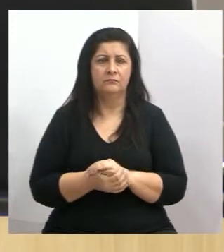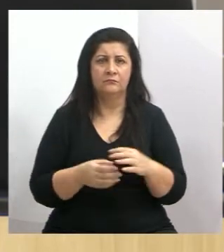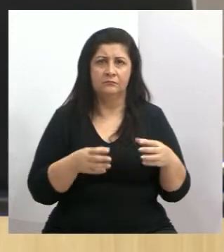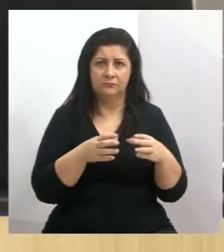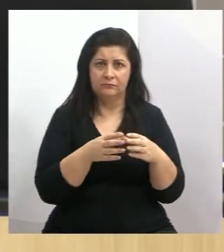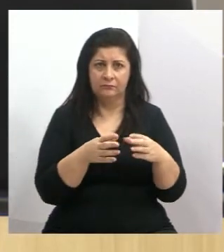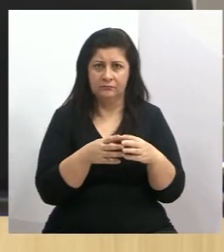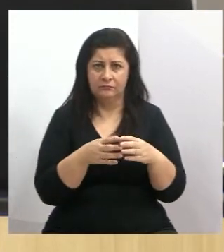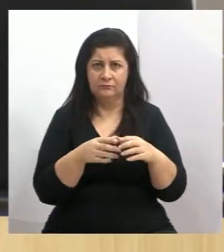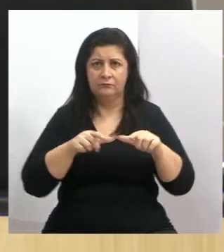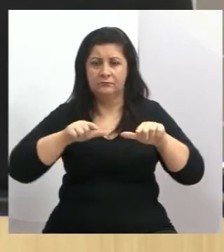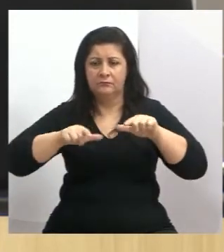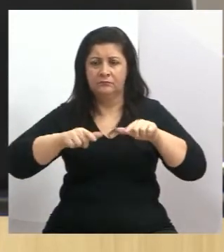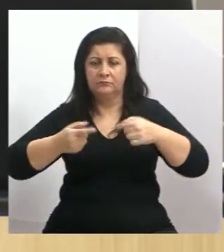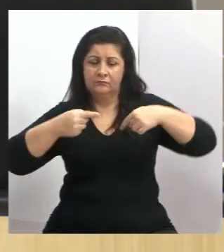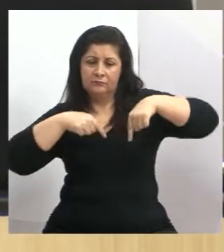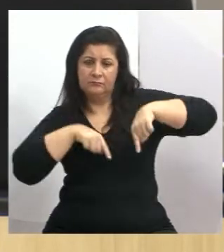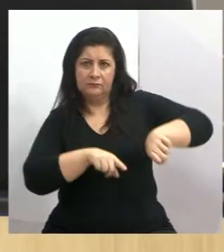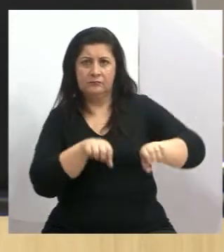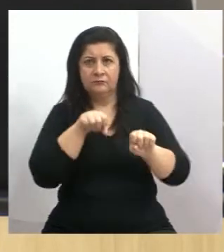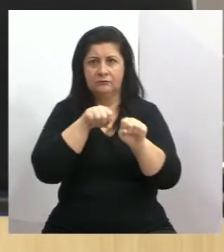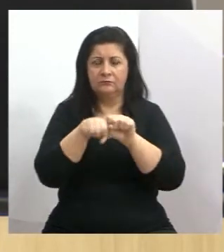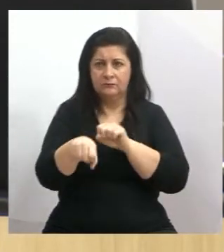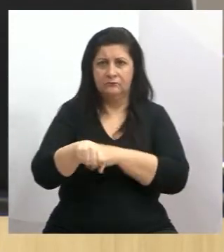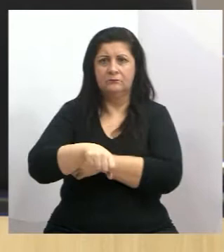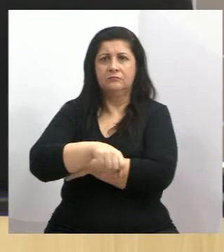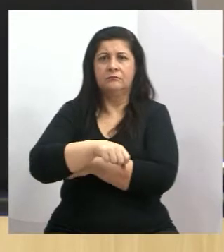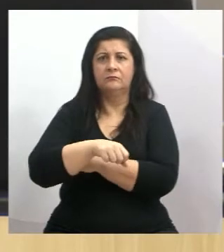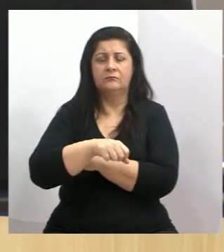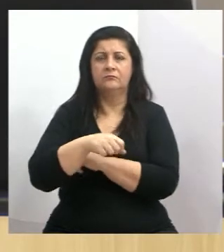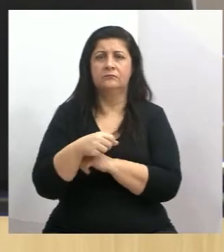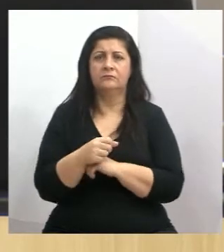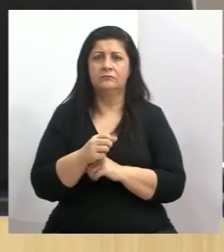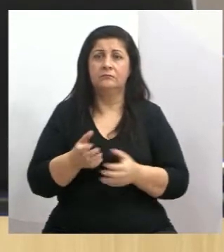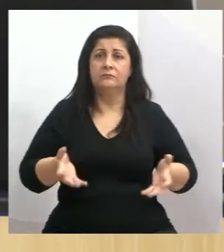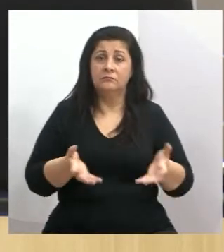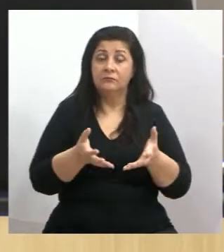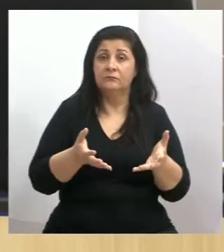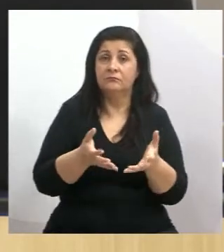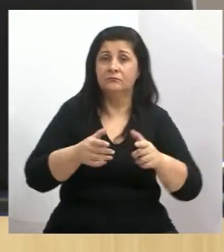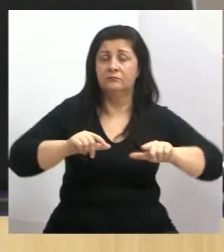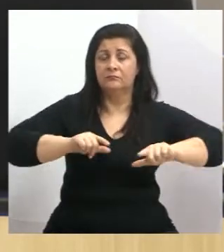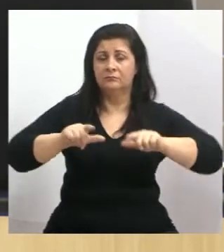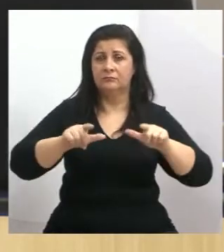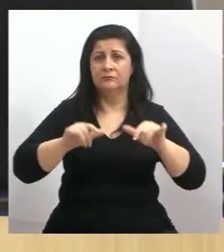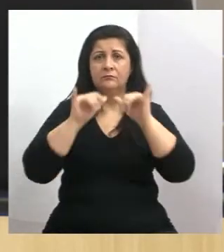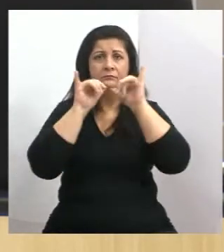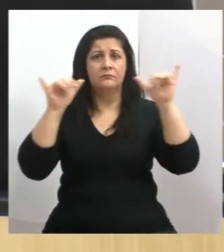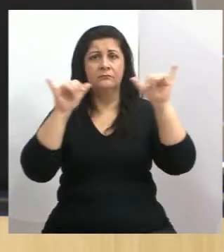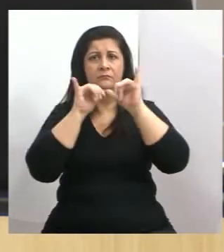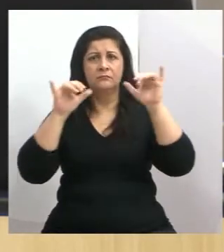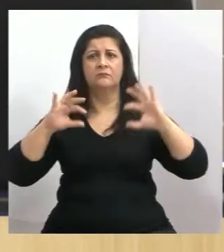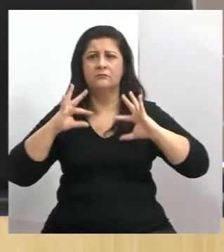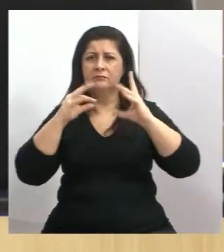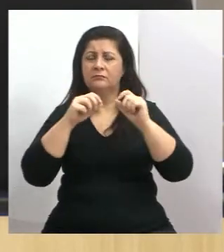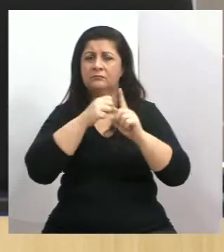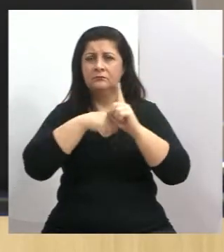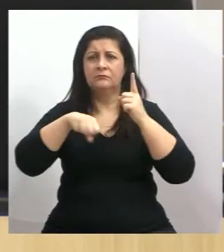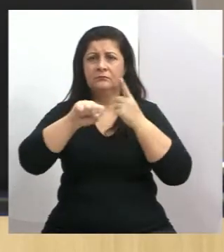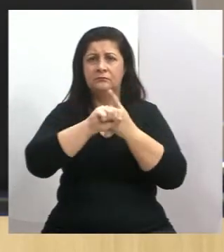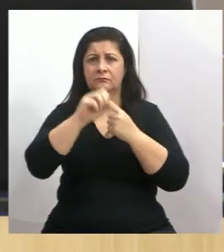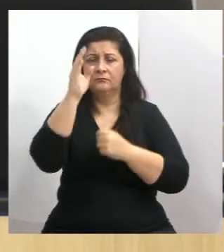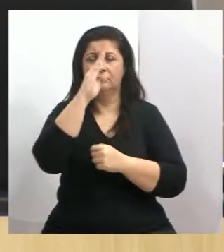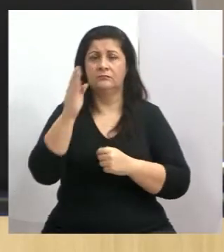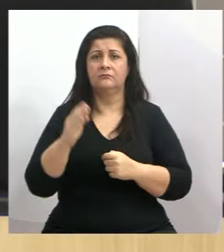violência sexual de criança e adolescente incentivo que seja realizado ações que visem alertar toda a cidade brasileira para a